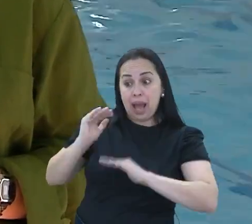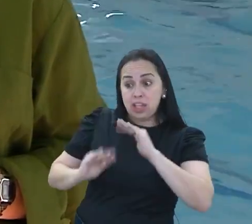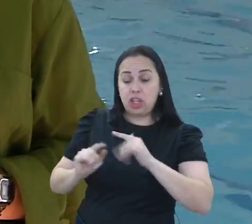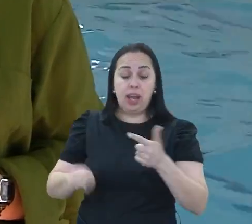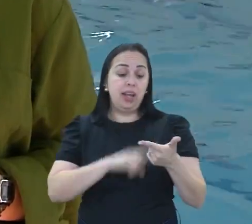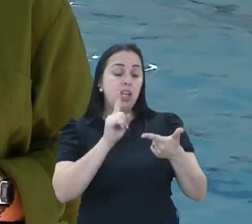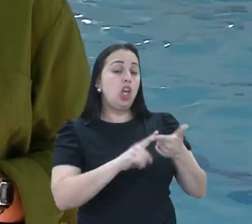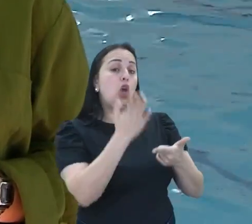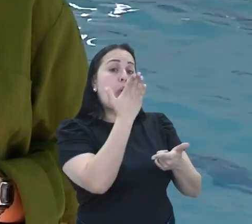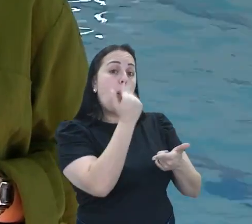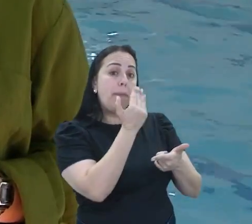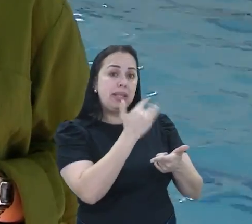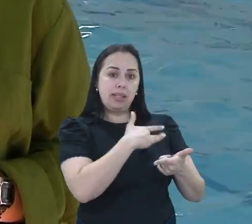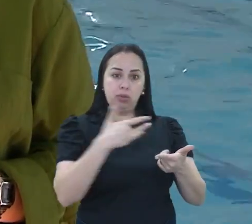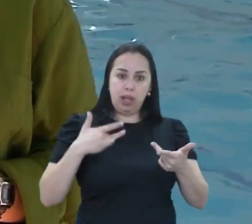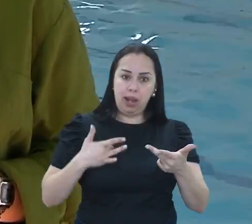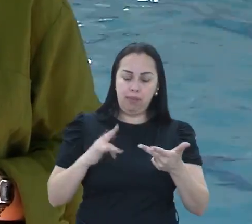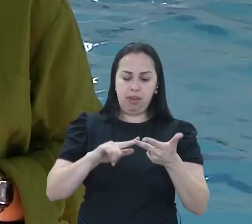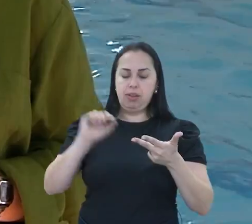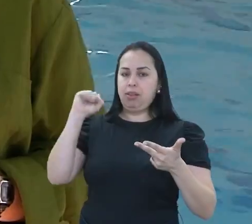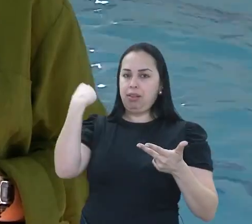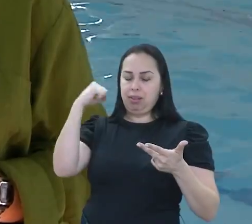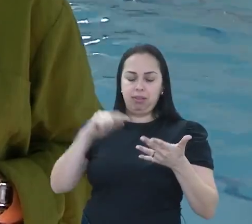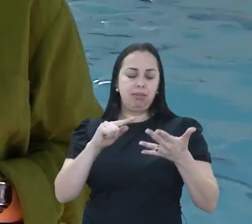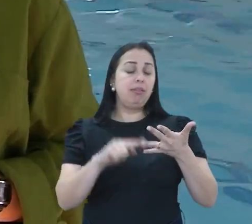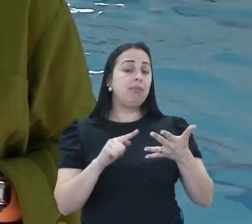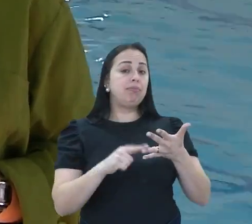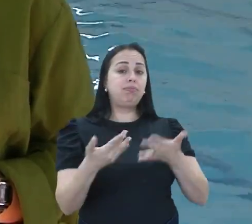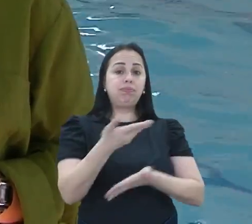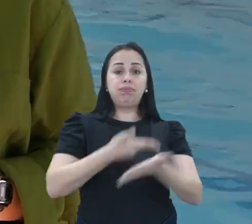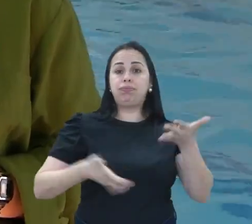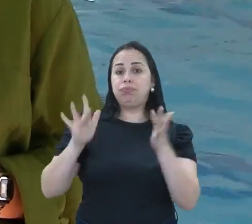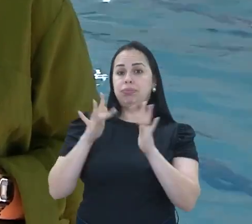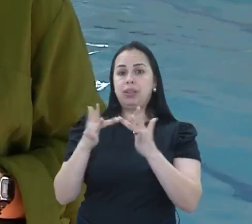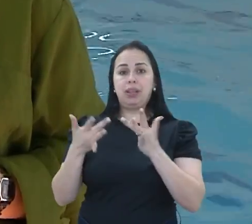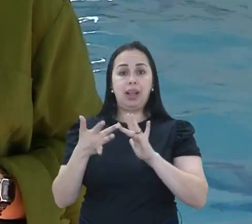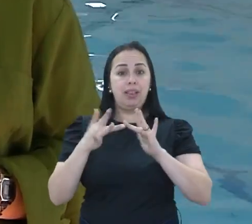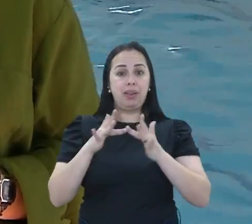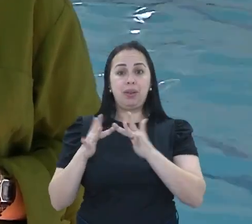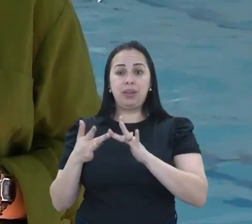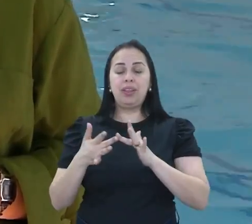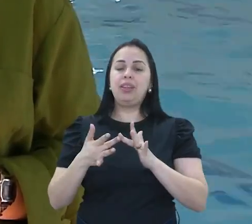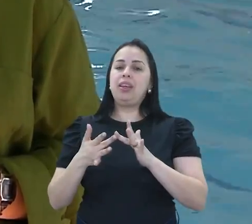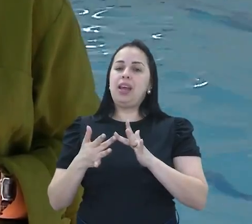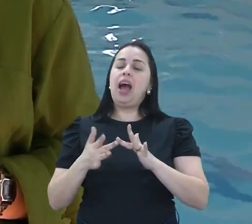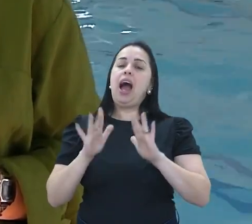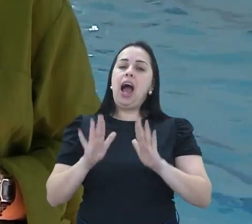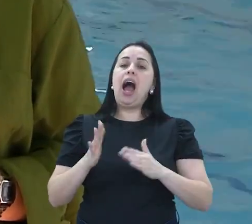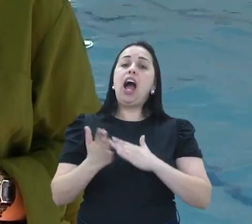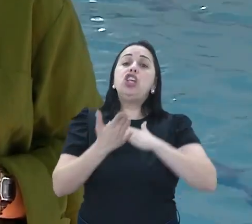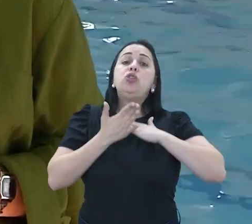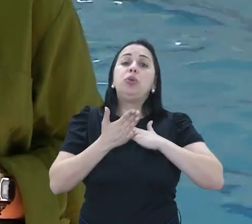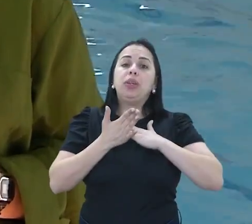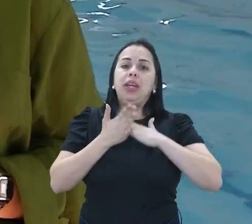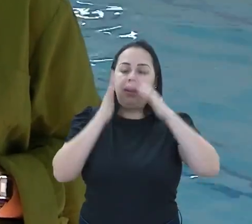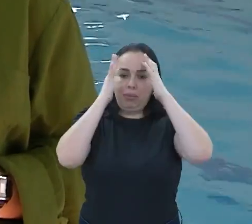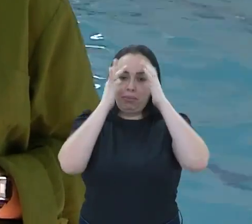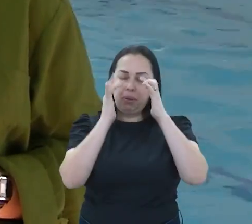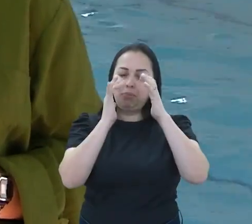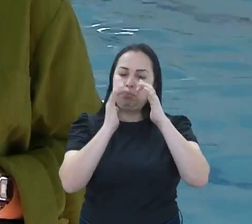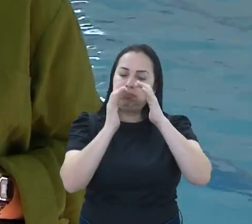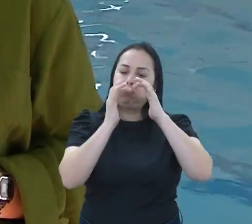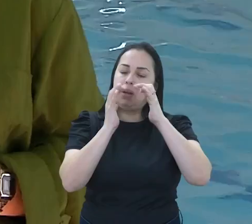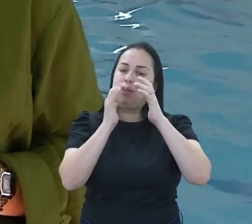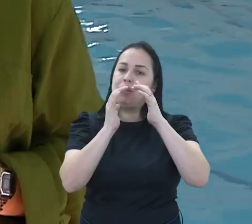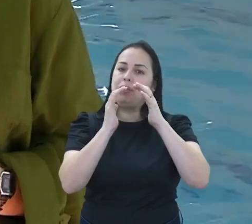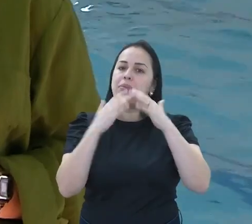algumas práticas como alimentação balanceada, exercício físico e interação social são fatores que ajudam a retardar esse processo e viver essa